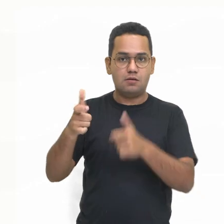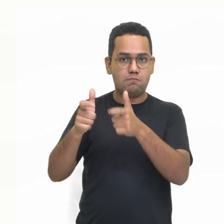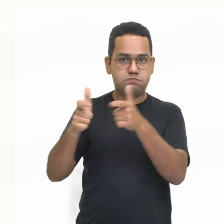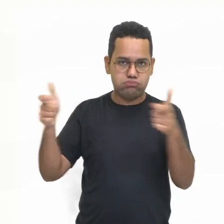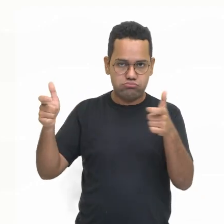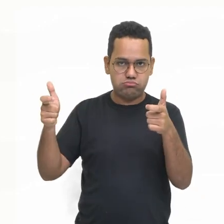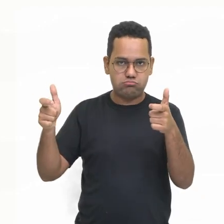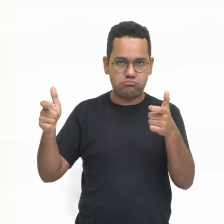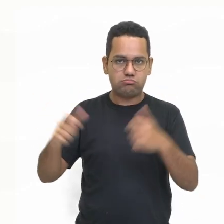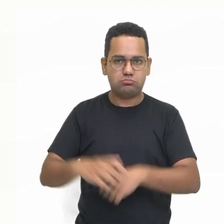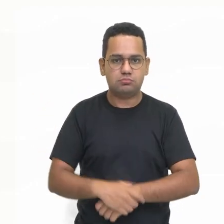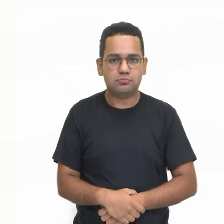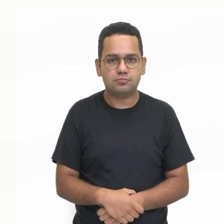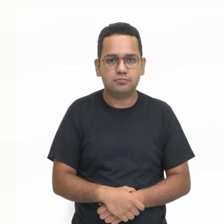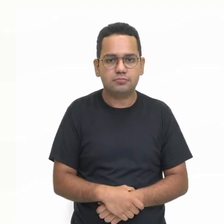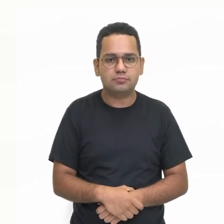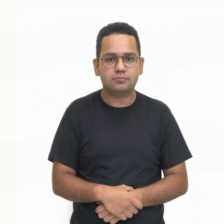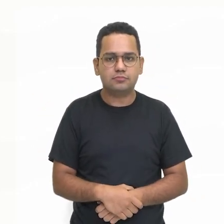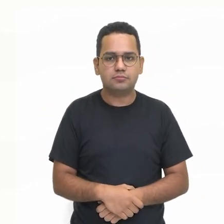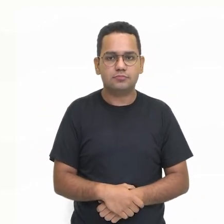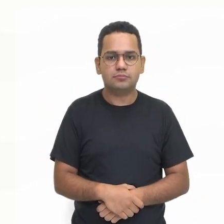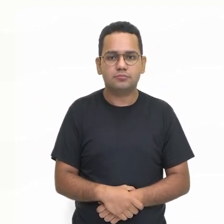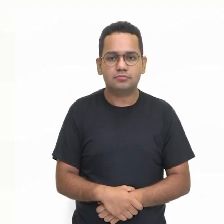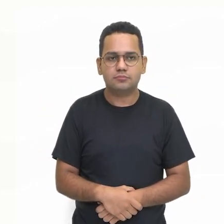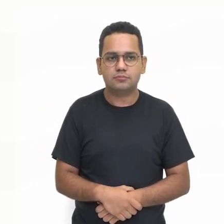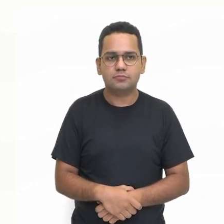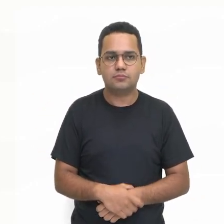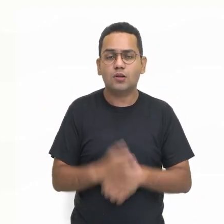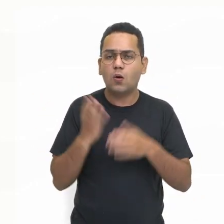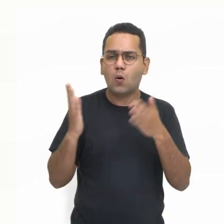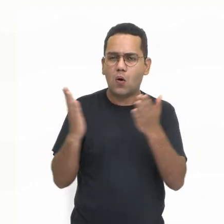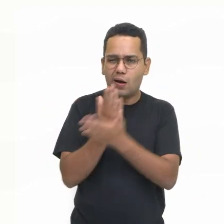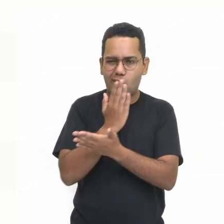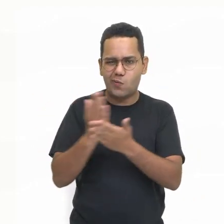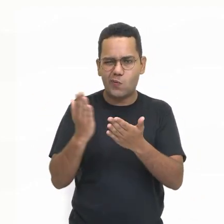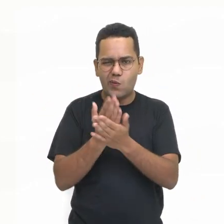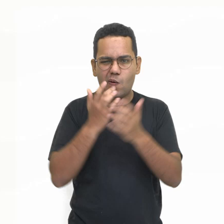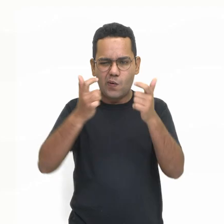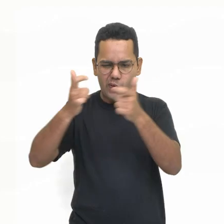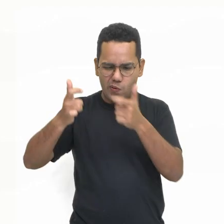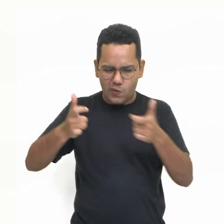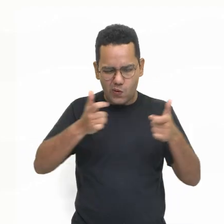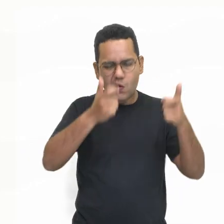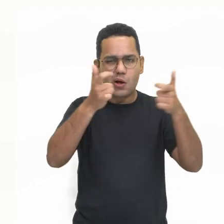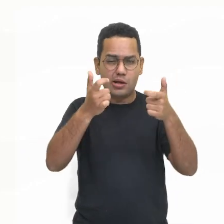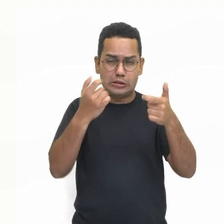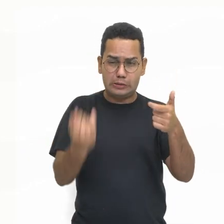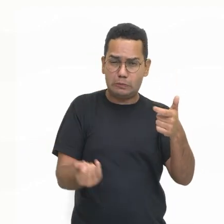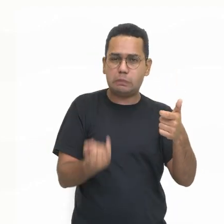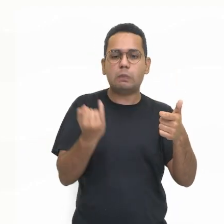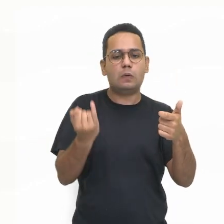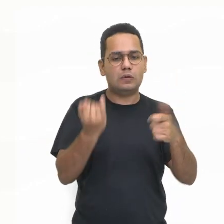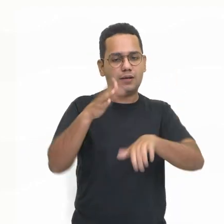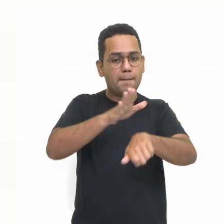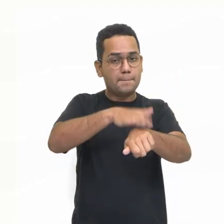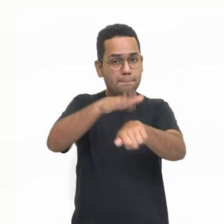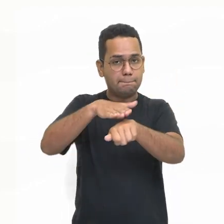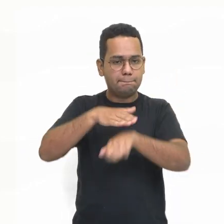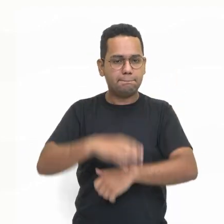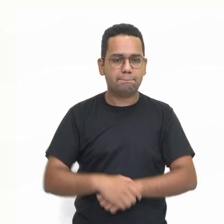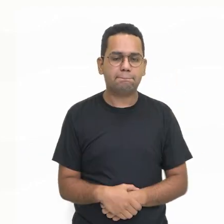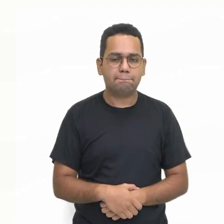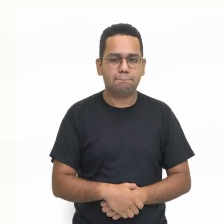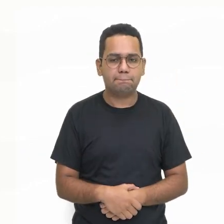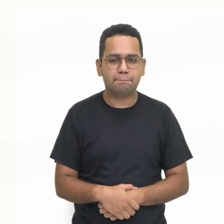agora, mas assim, nós colocamos aqui alguns territórios que merecem destaque o seu processo de emancipação